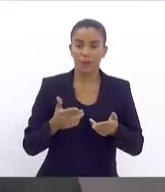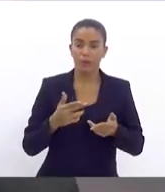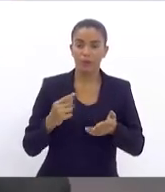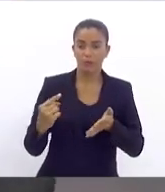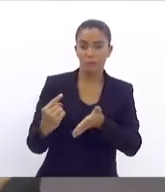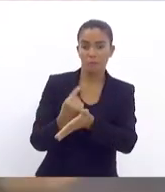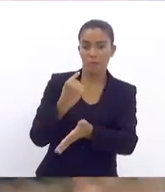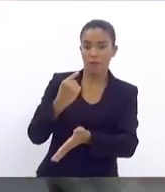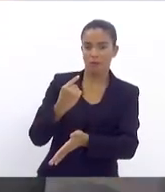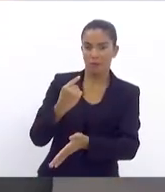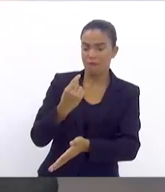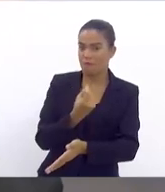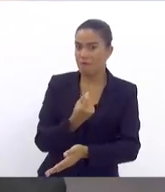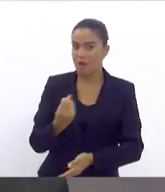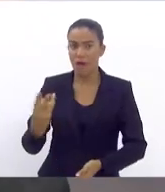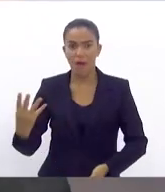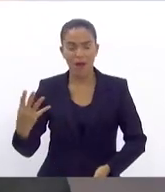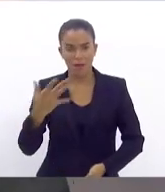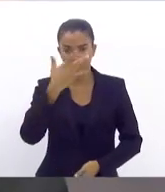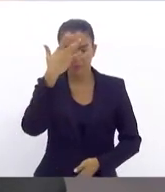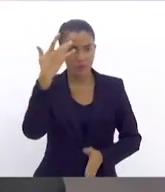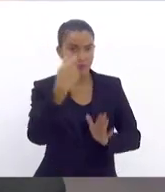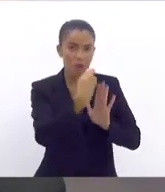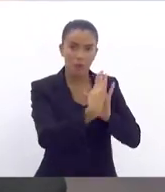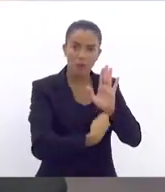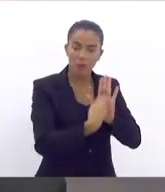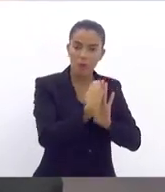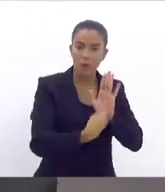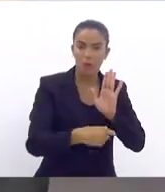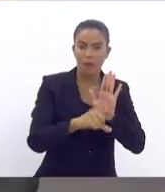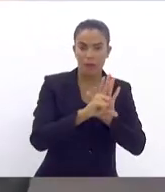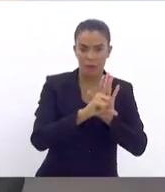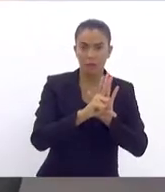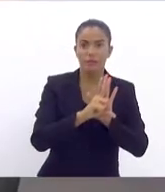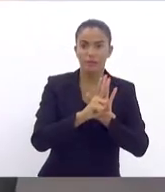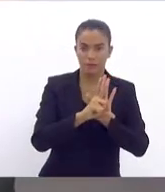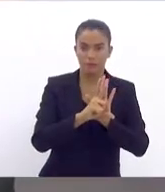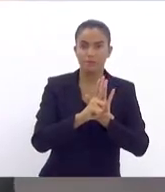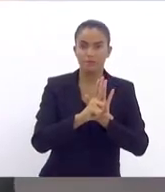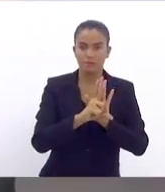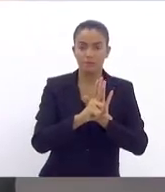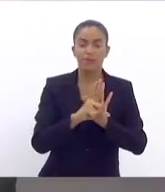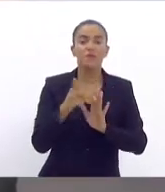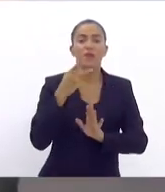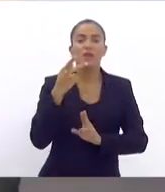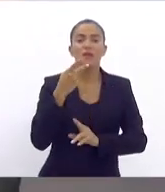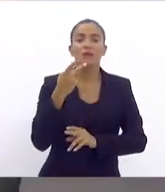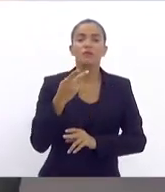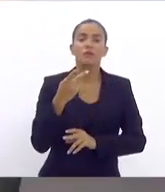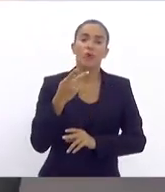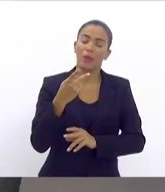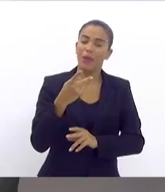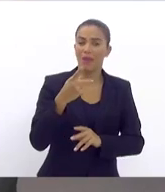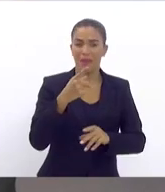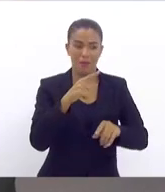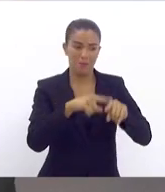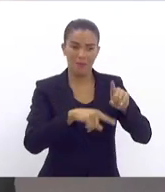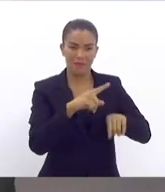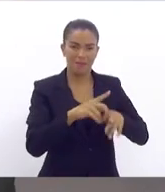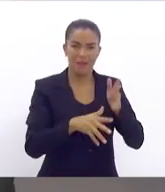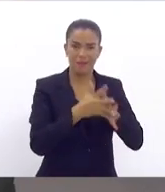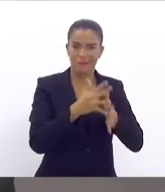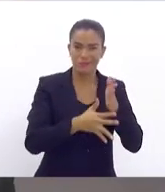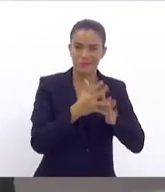questionado por vários autores de leis, são inúmeras leis, dizendo que a matéria estaria prejudicada.